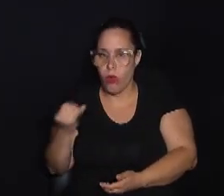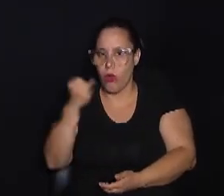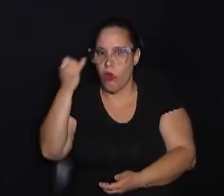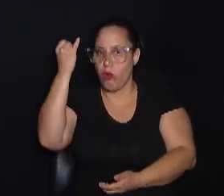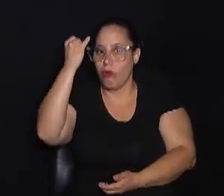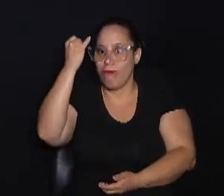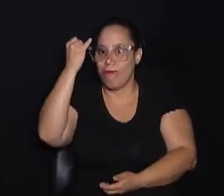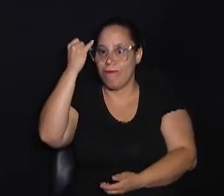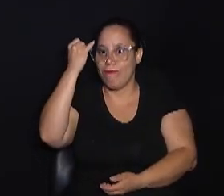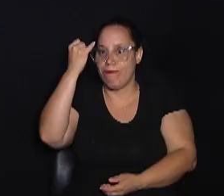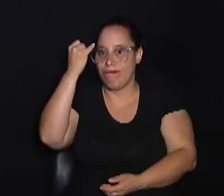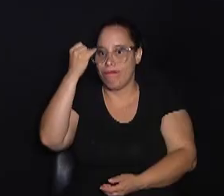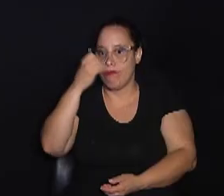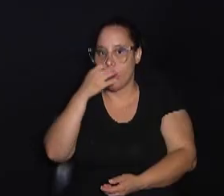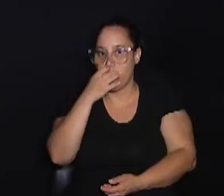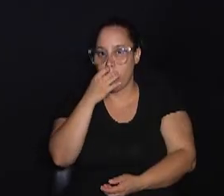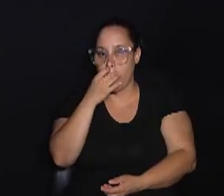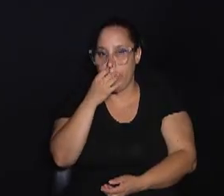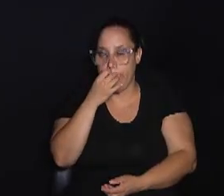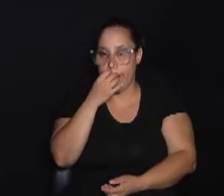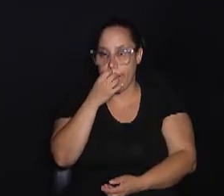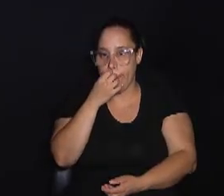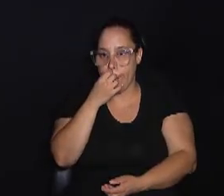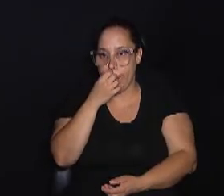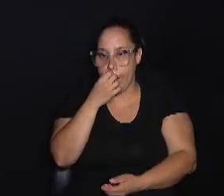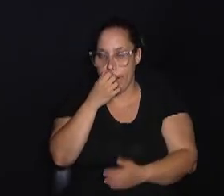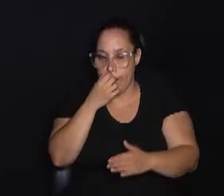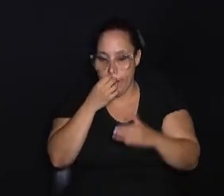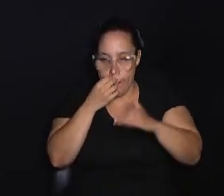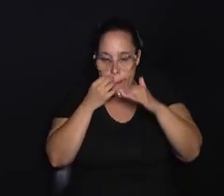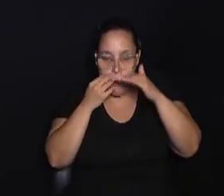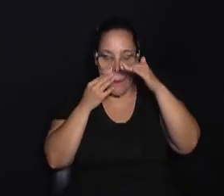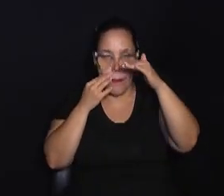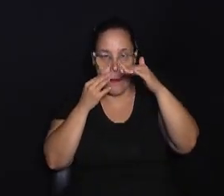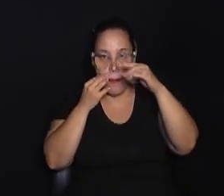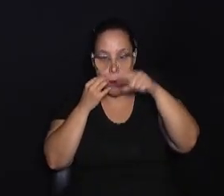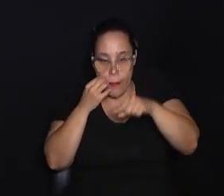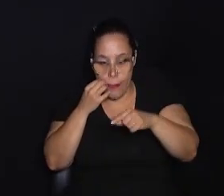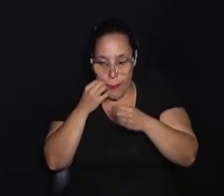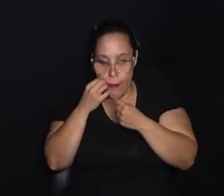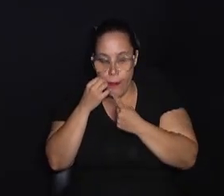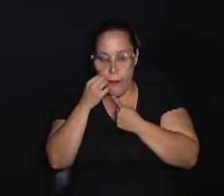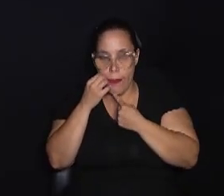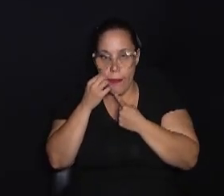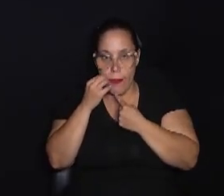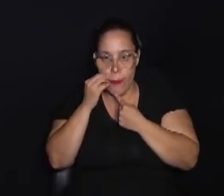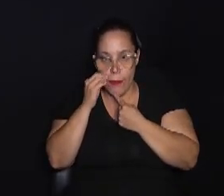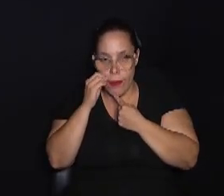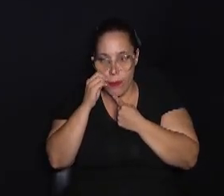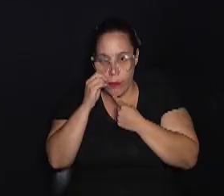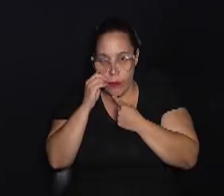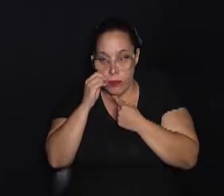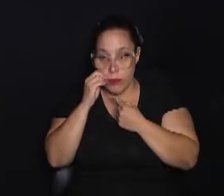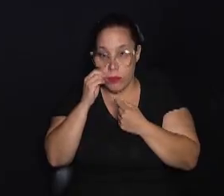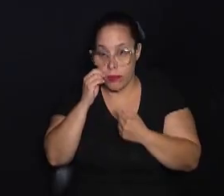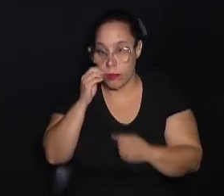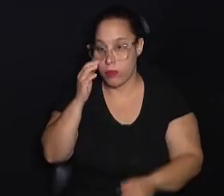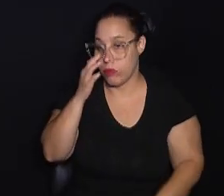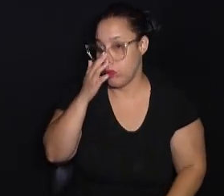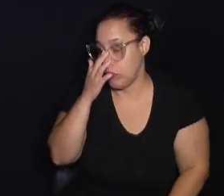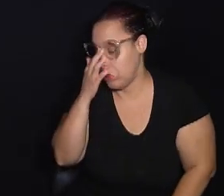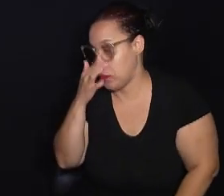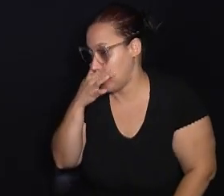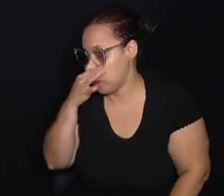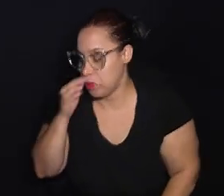passa aqui, né, esse desenvolvimento desse ciclo aqui na cidade de Campinas, tem essa marca histórica muito forte.